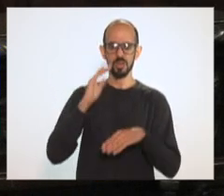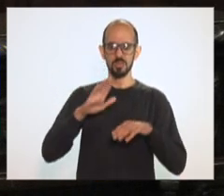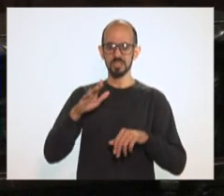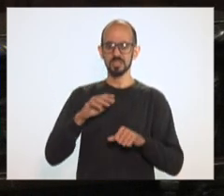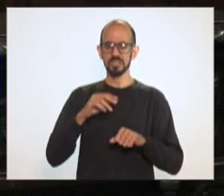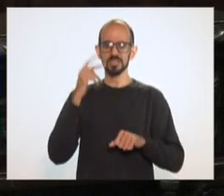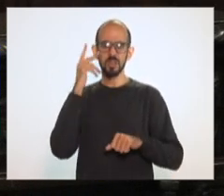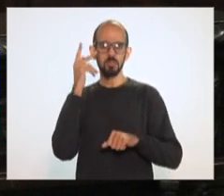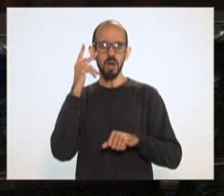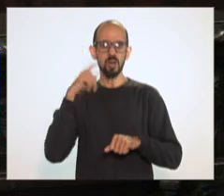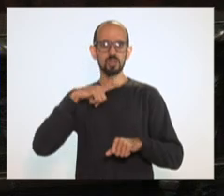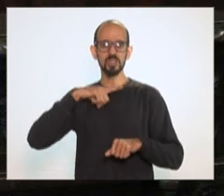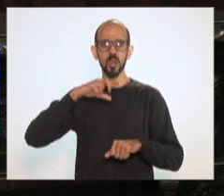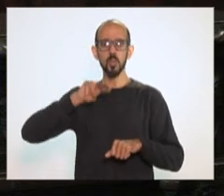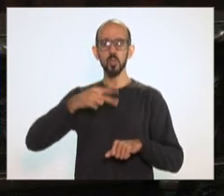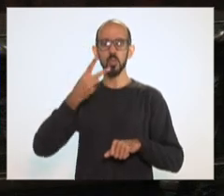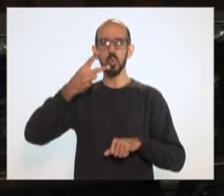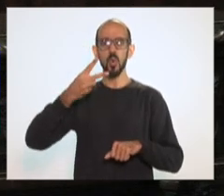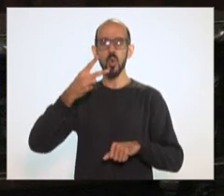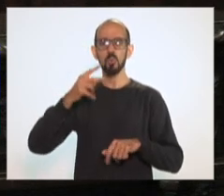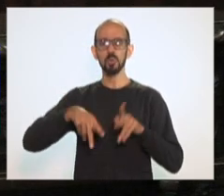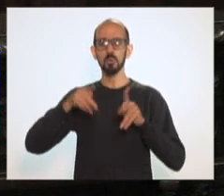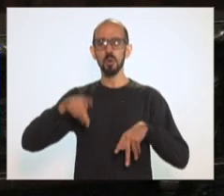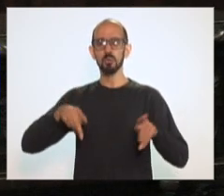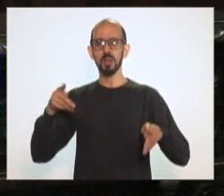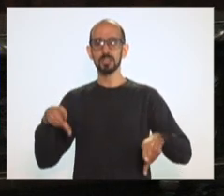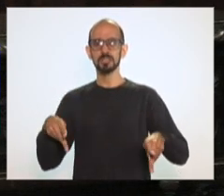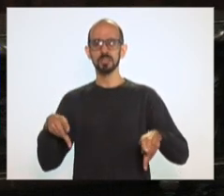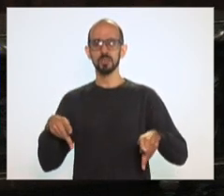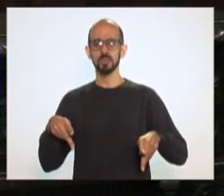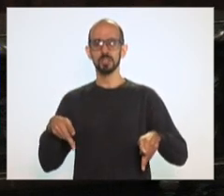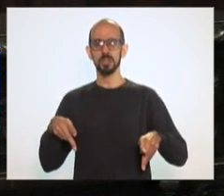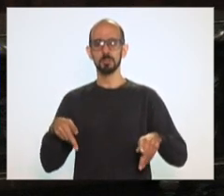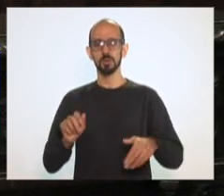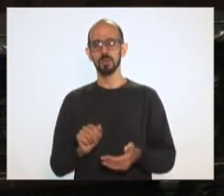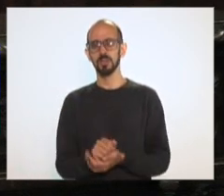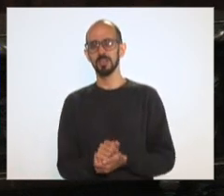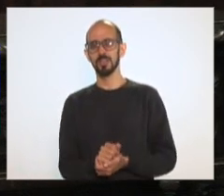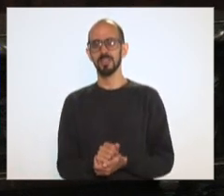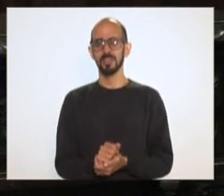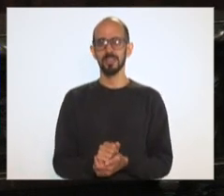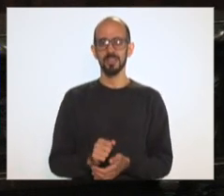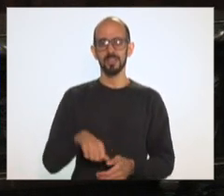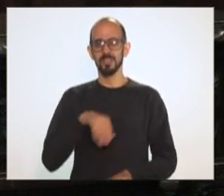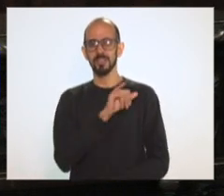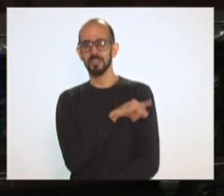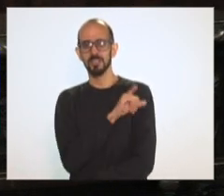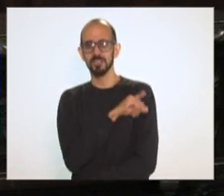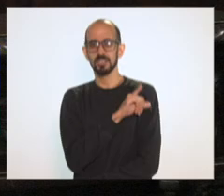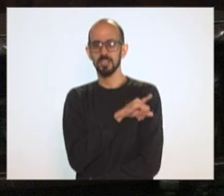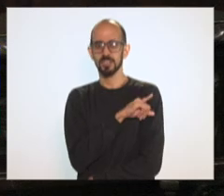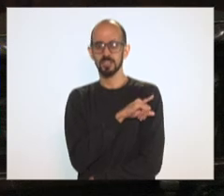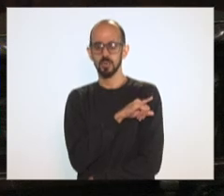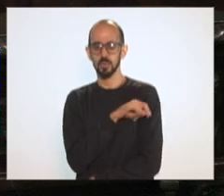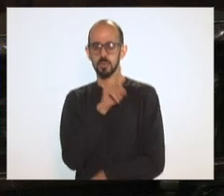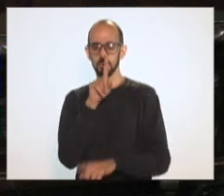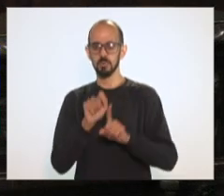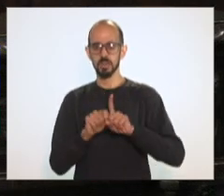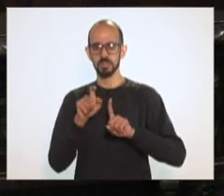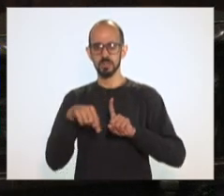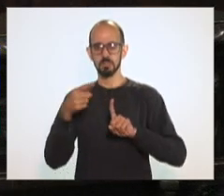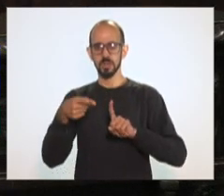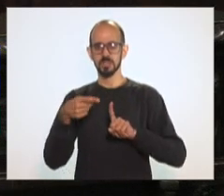dobro da população da cidade do Rio de Janeiro. Ora, bolas, um mês depois, o que significa isso?